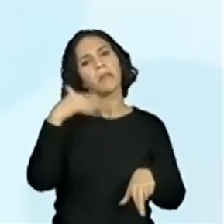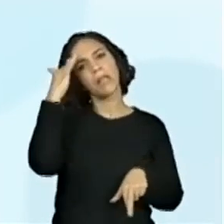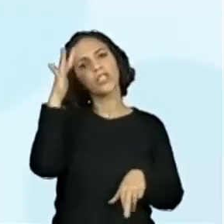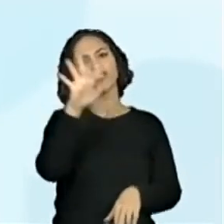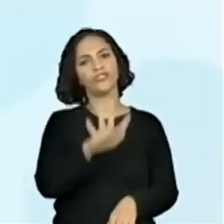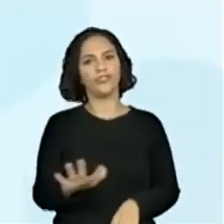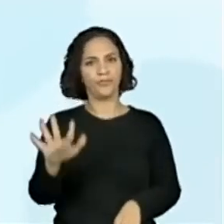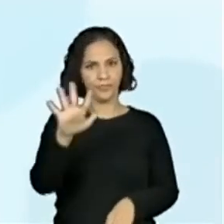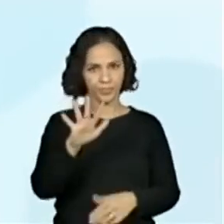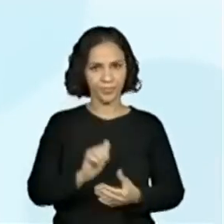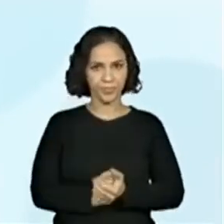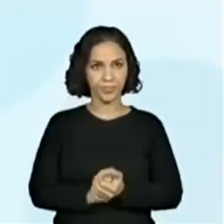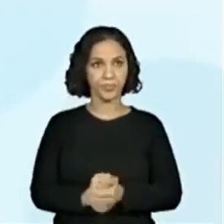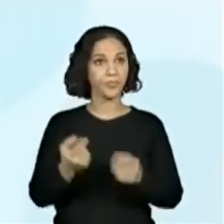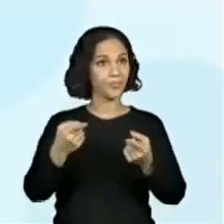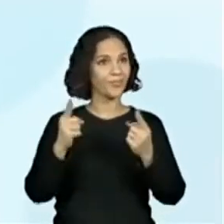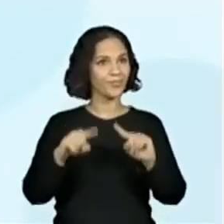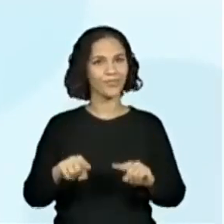global.